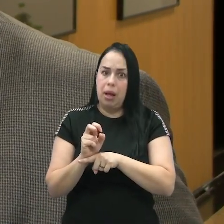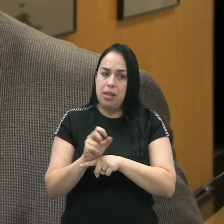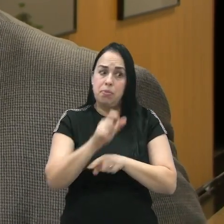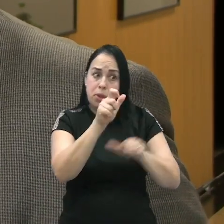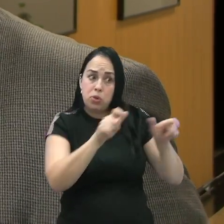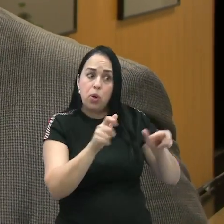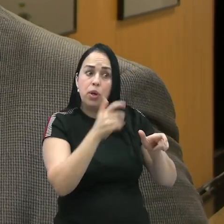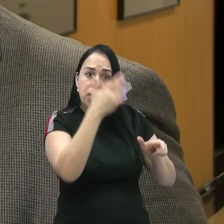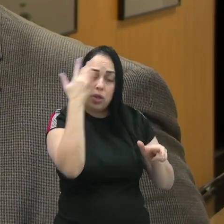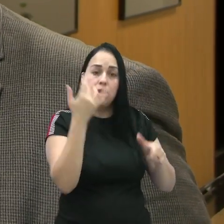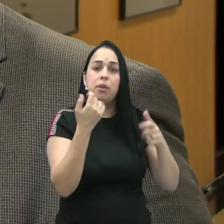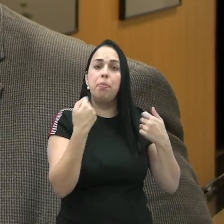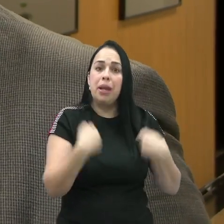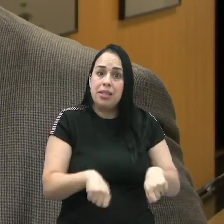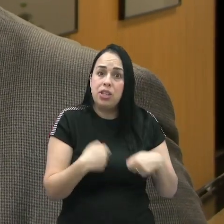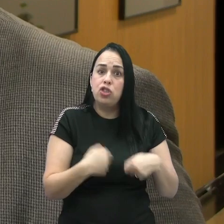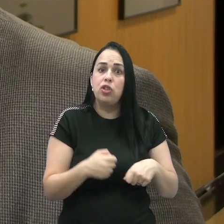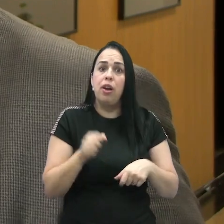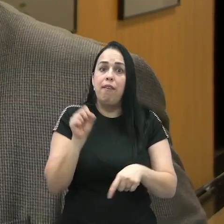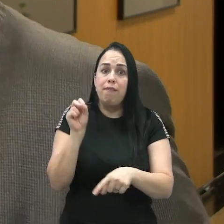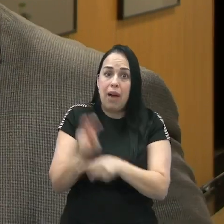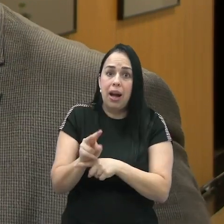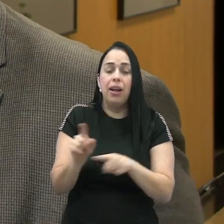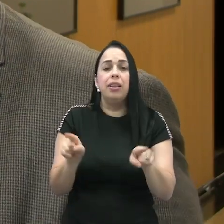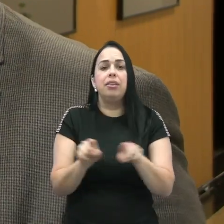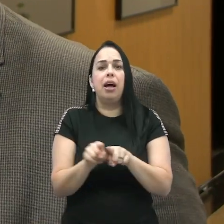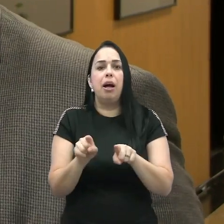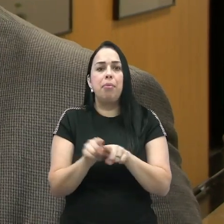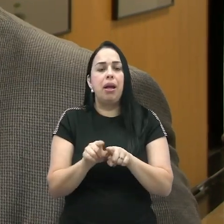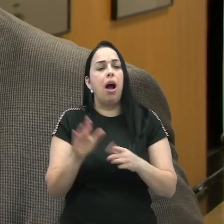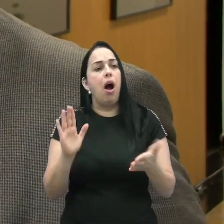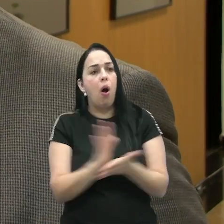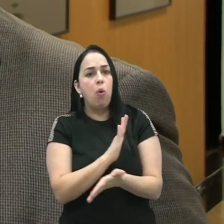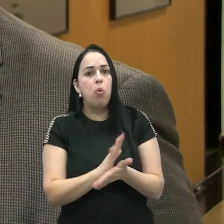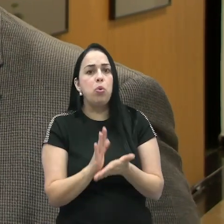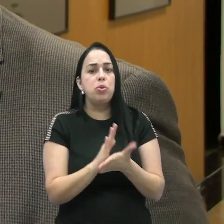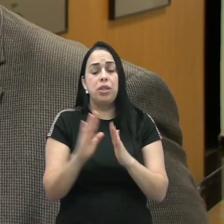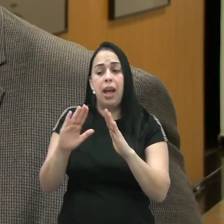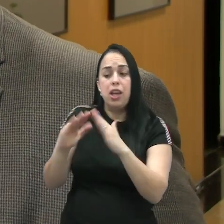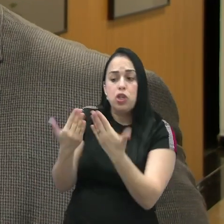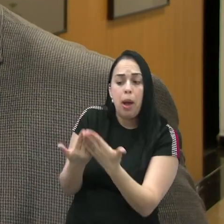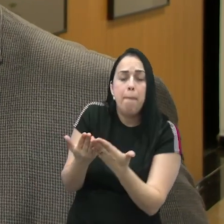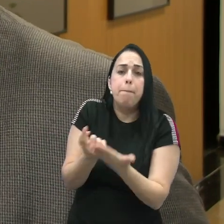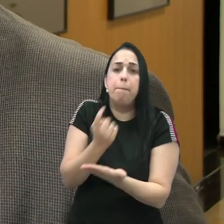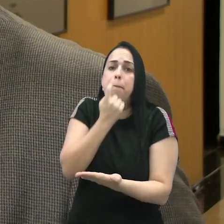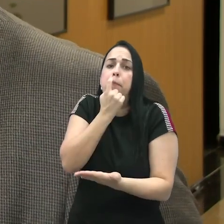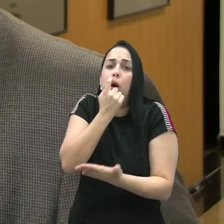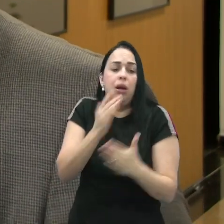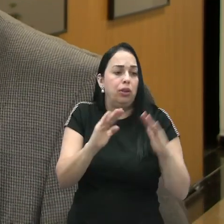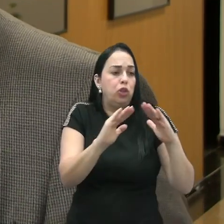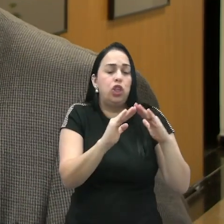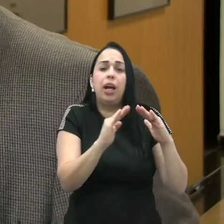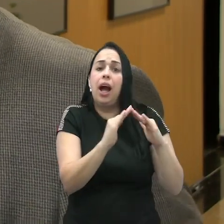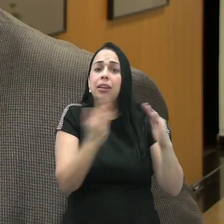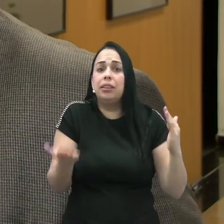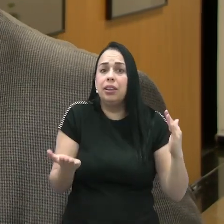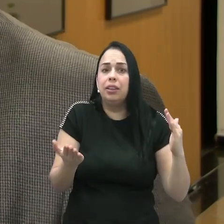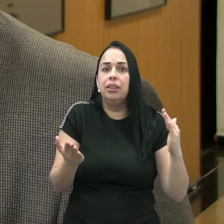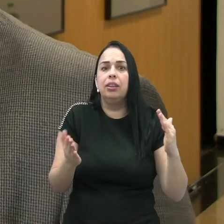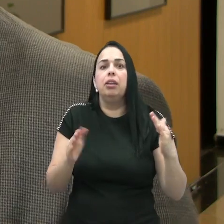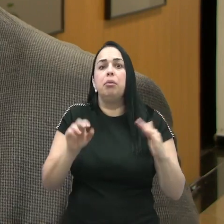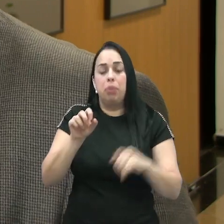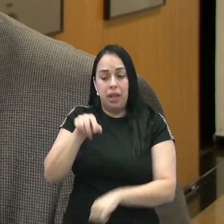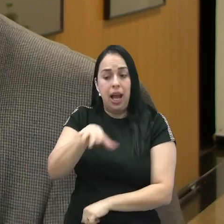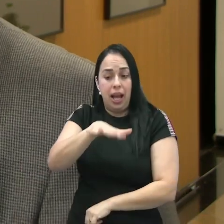de vagas que vai servir tanto para pessoas que precisam de uma vaga, quanto pessoas que precisam de uma redistribuição. Tem muitos pais que querem os filhos próximo de